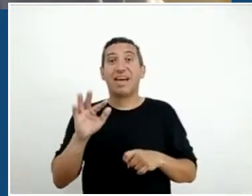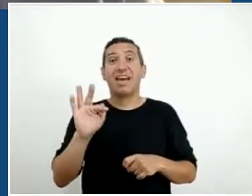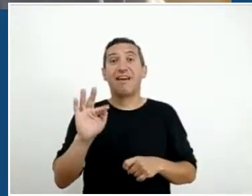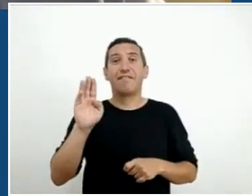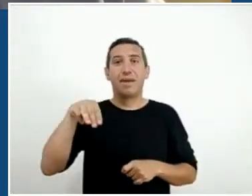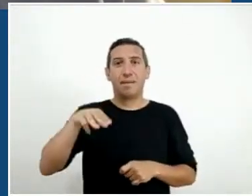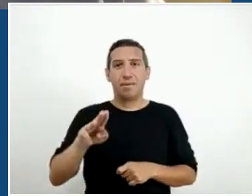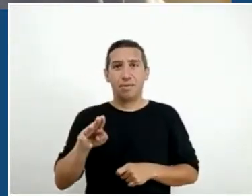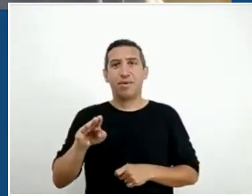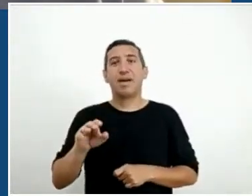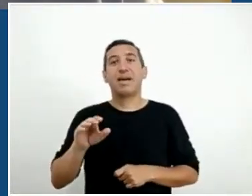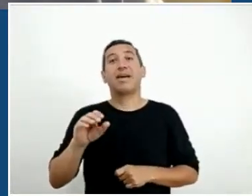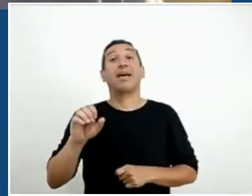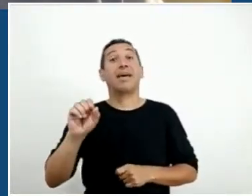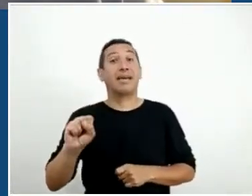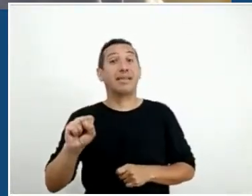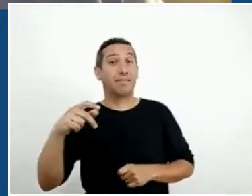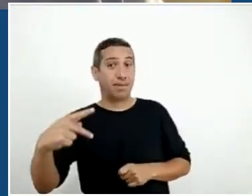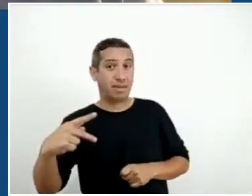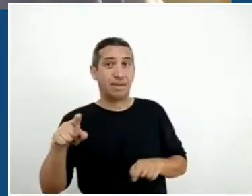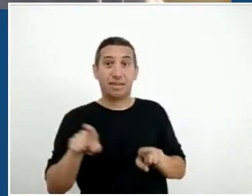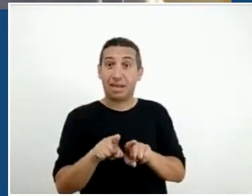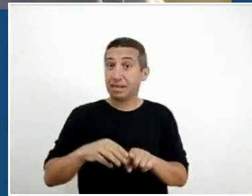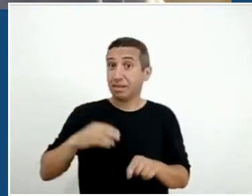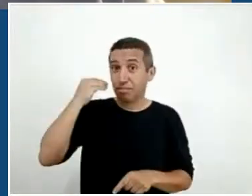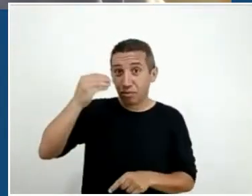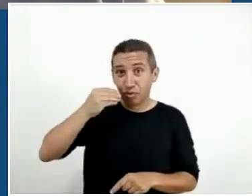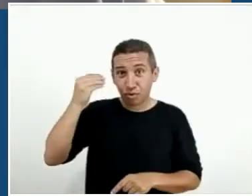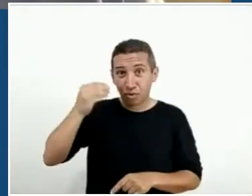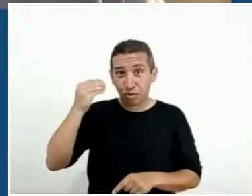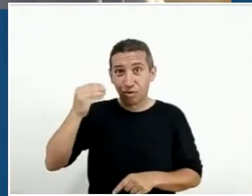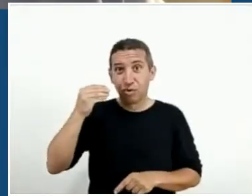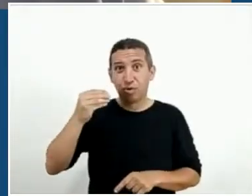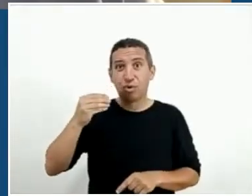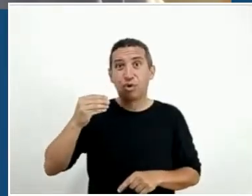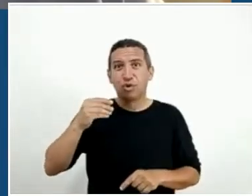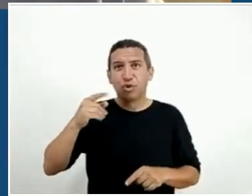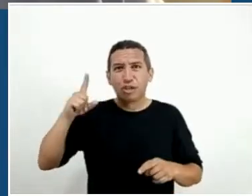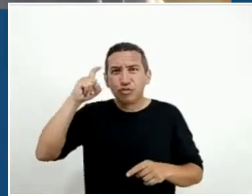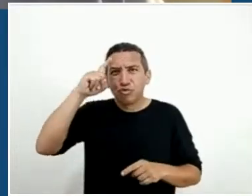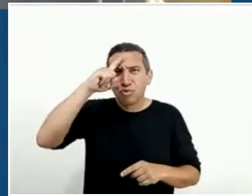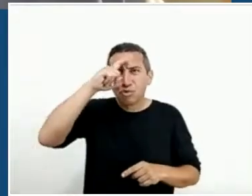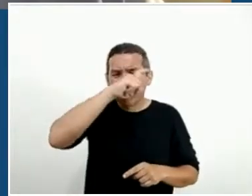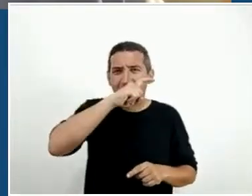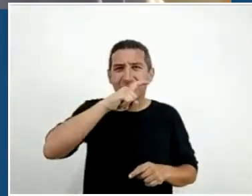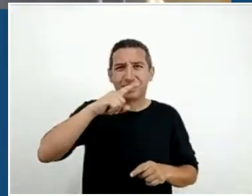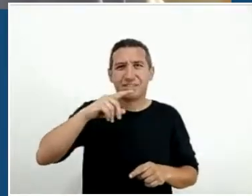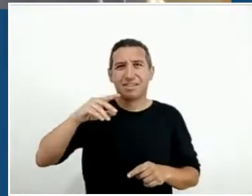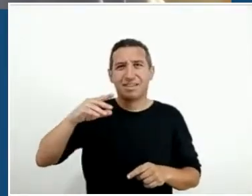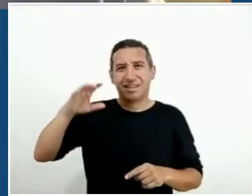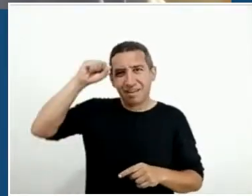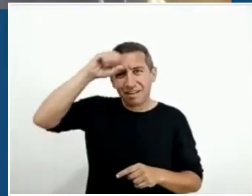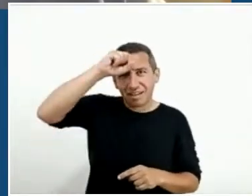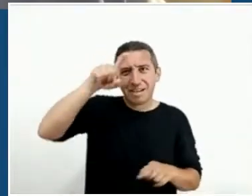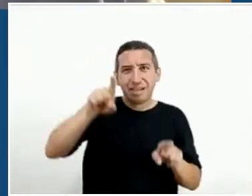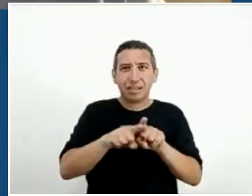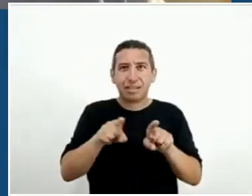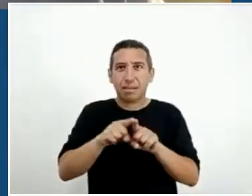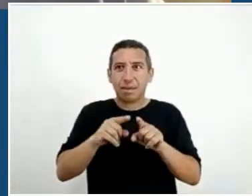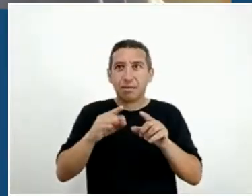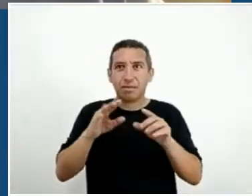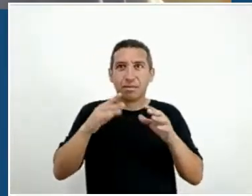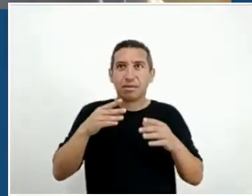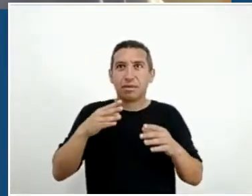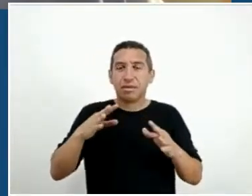FMUSP, tem experiência em distúrbios do aprendizado, déficit de atenção, transtornos do